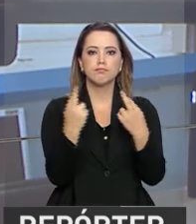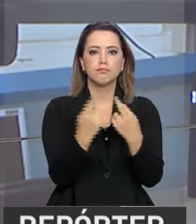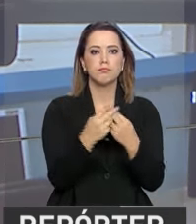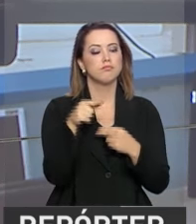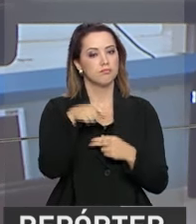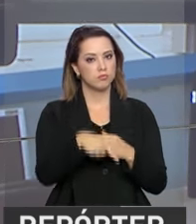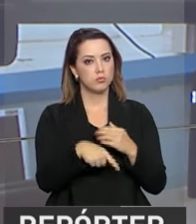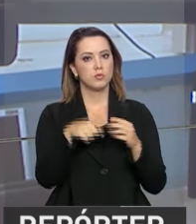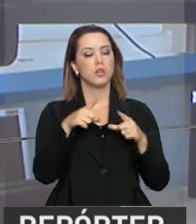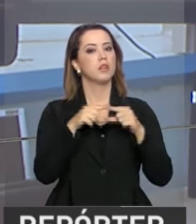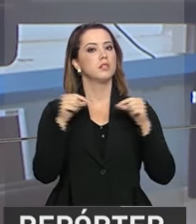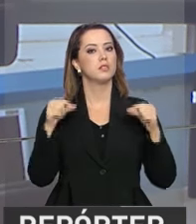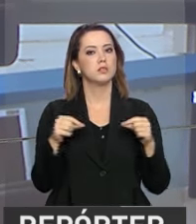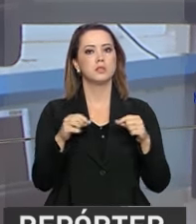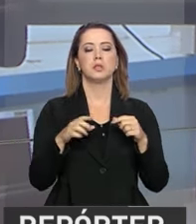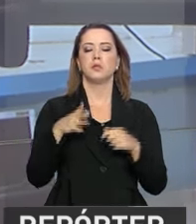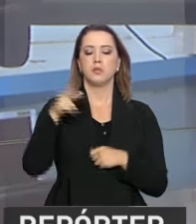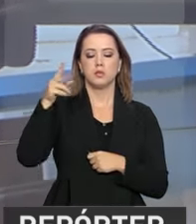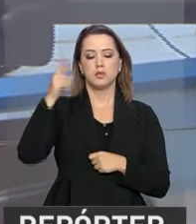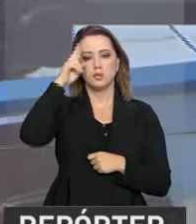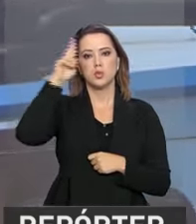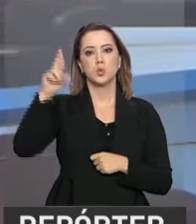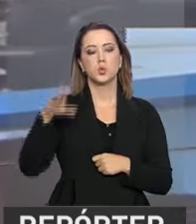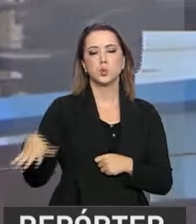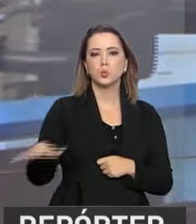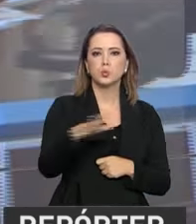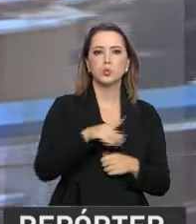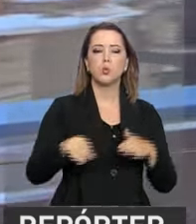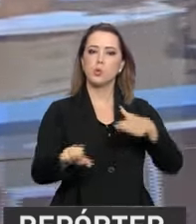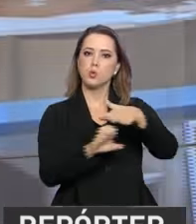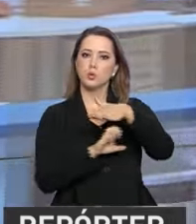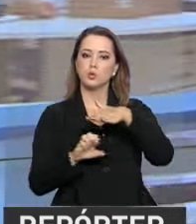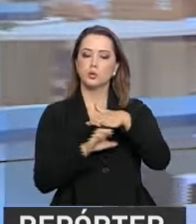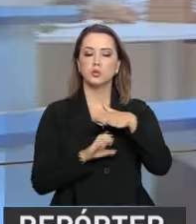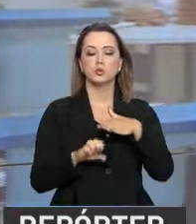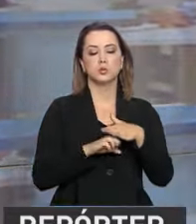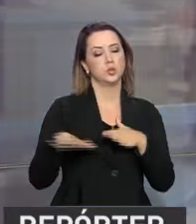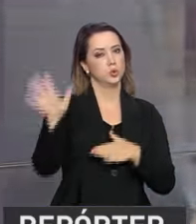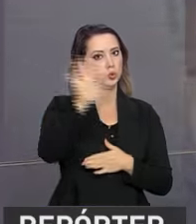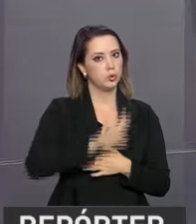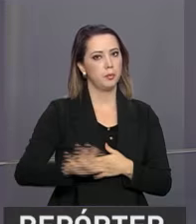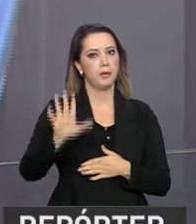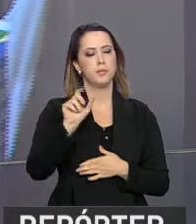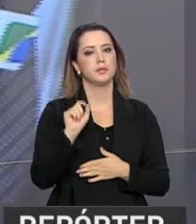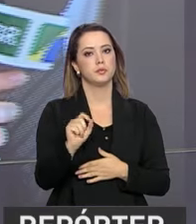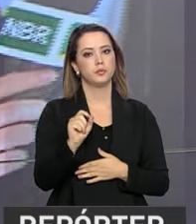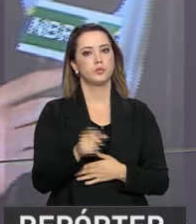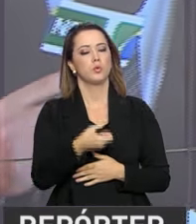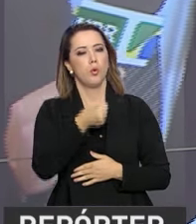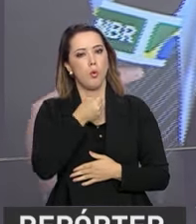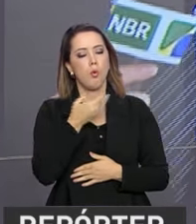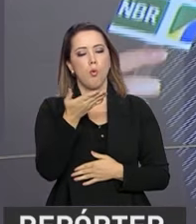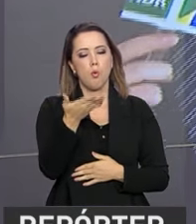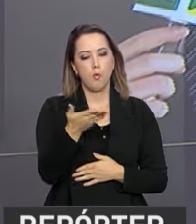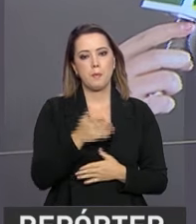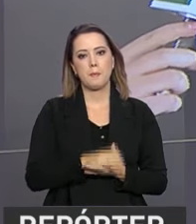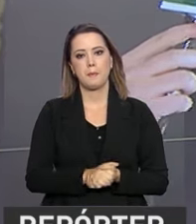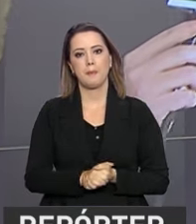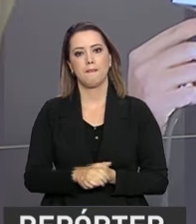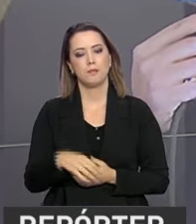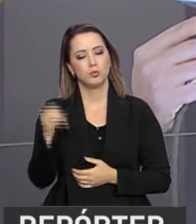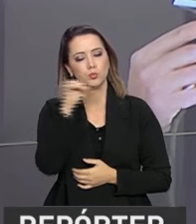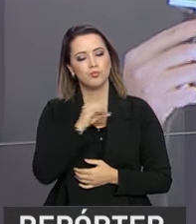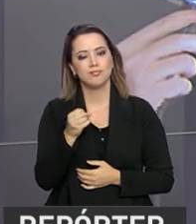aqui em Brasília com empresários de todo o país. Vamos ao Palácio do Planalto, João Pedro Neto traz os detalhes para a gente. Oi, João Pedro.